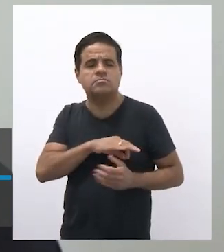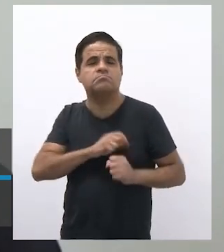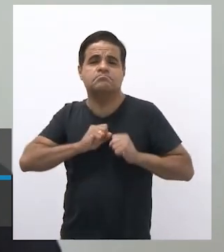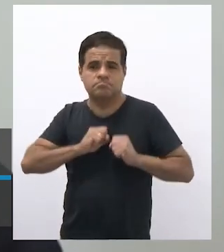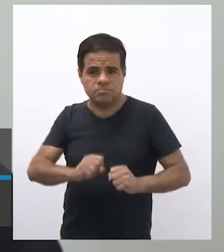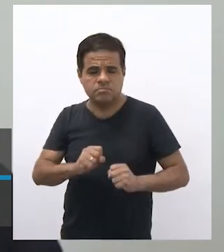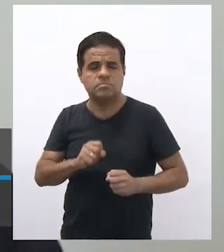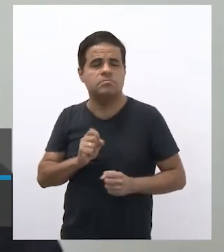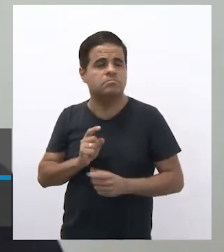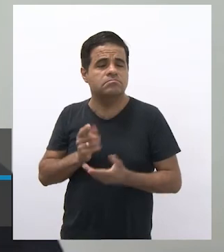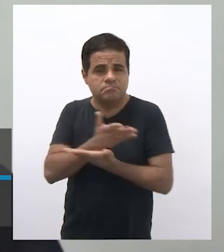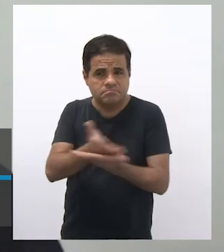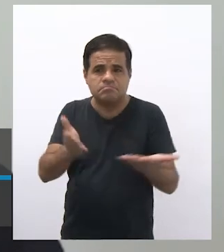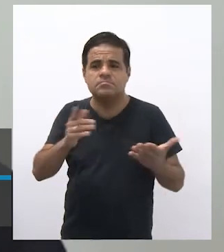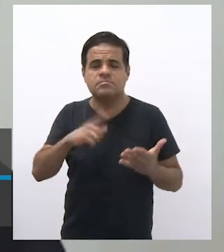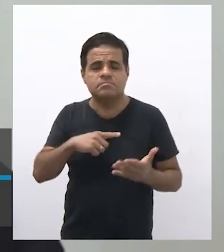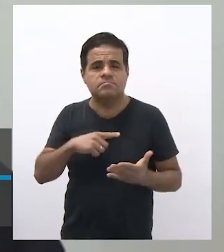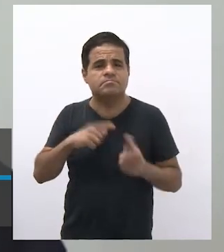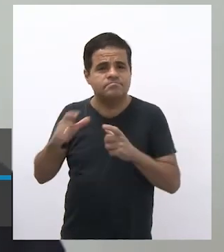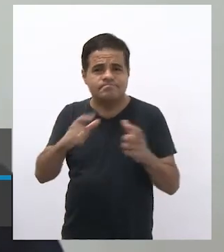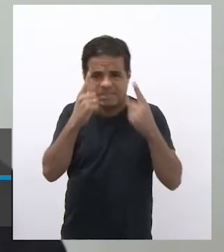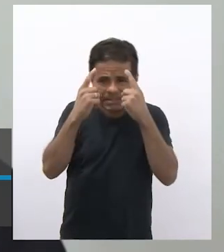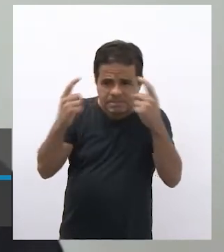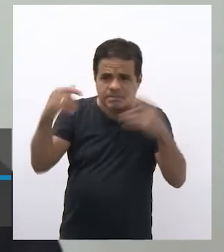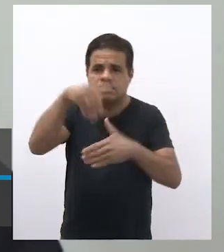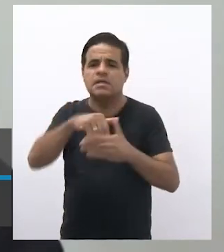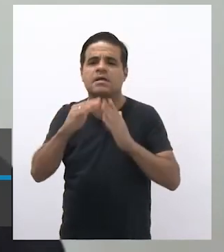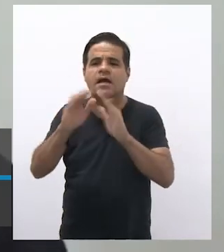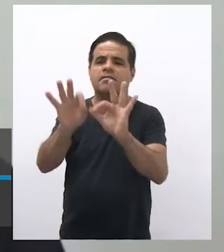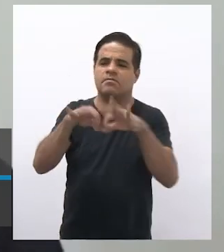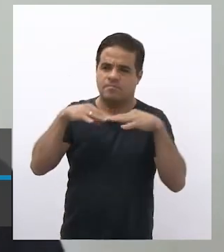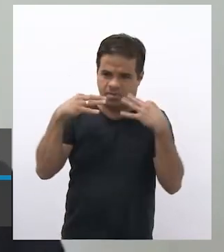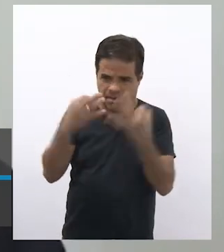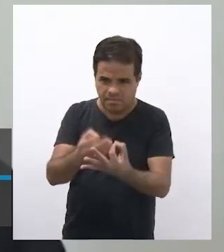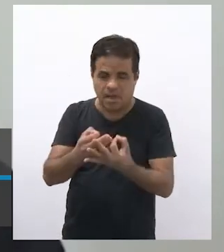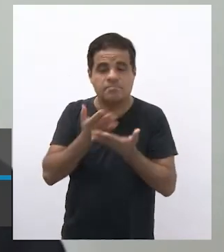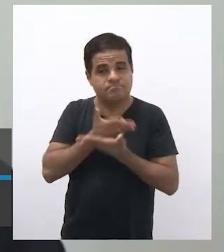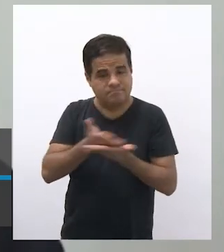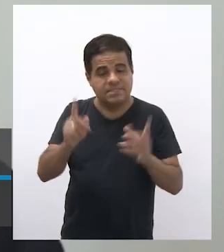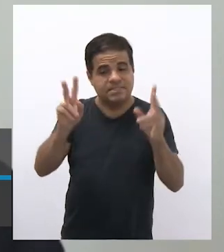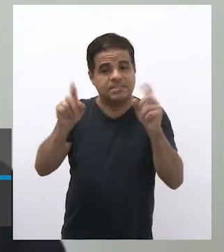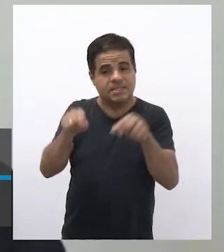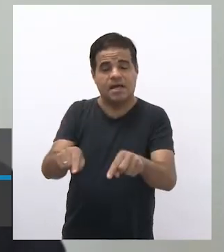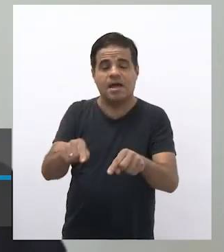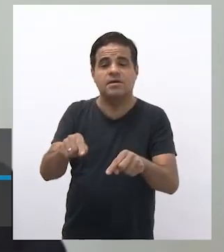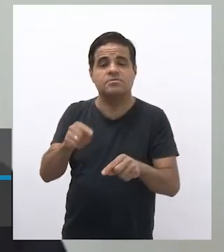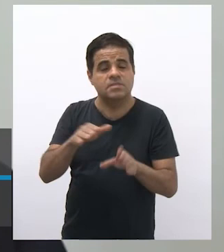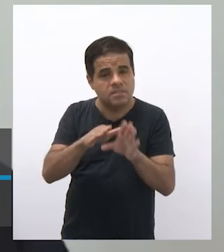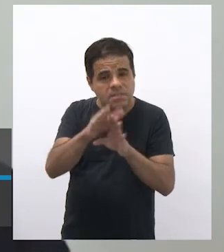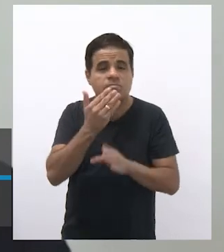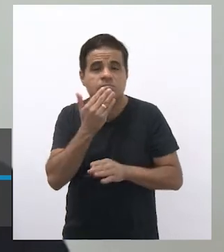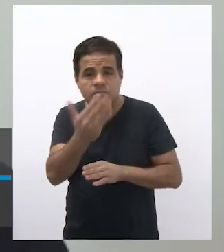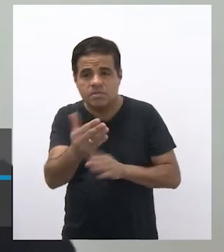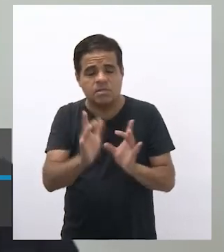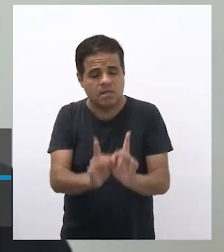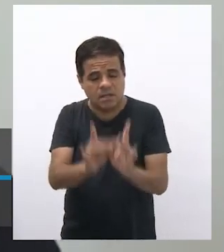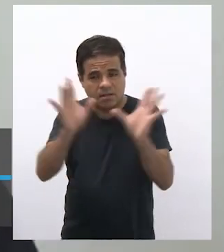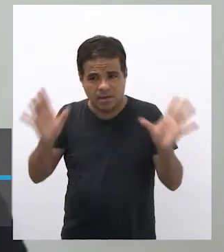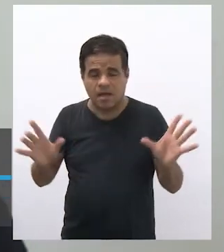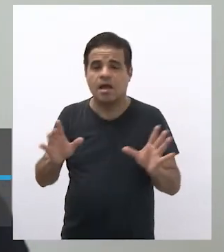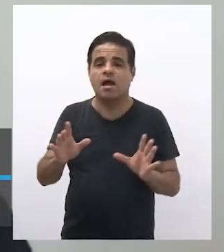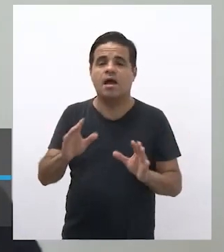se encontrem em situação de violência doméstica e familiar. E aí, nesse caso, essa deliberação do